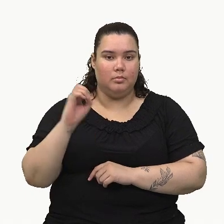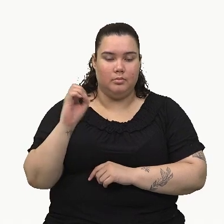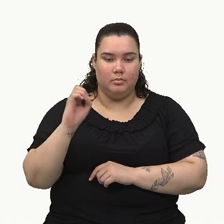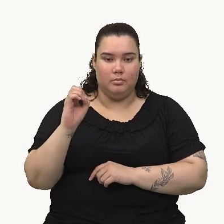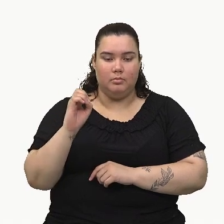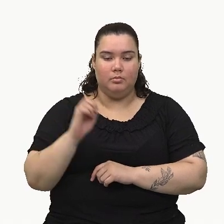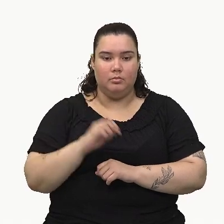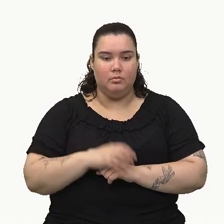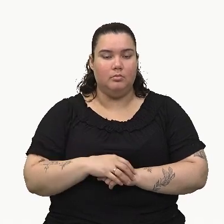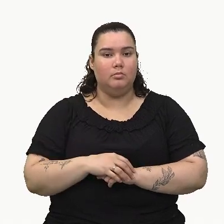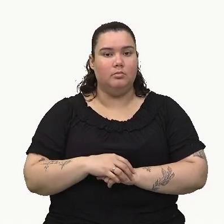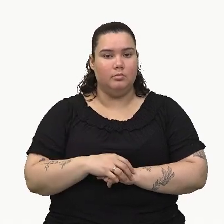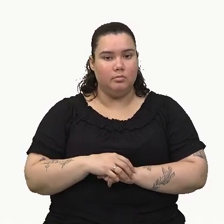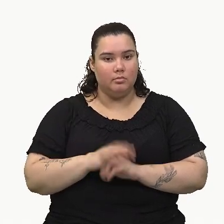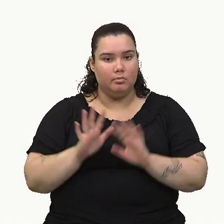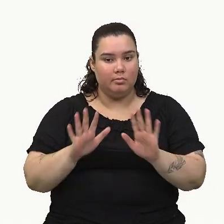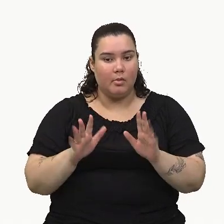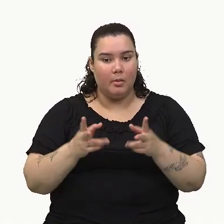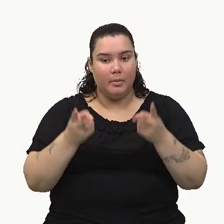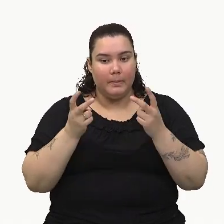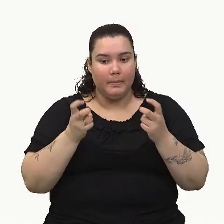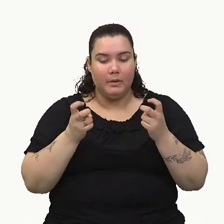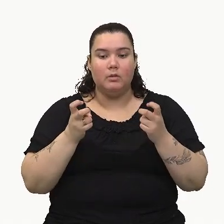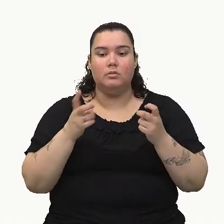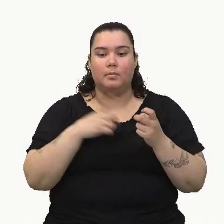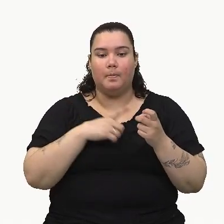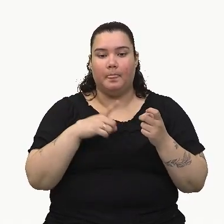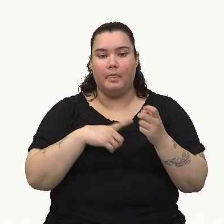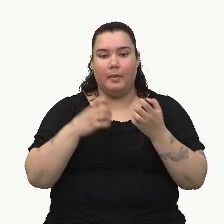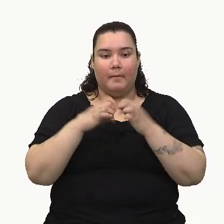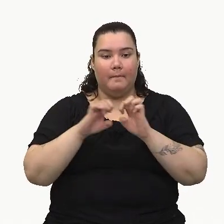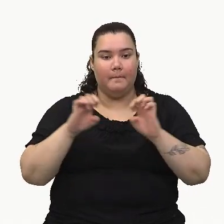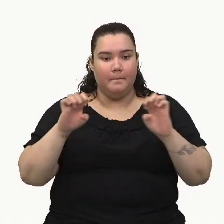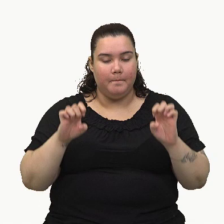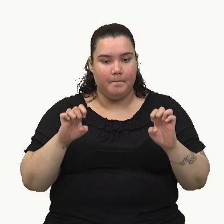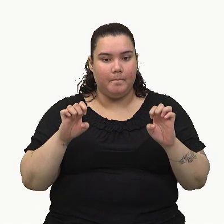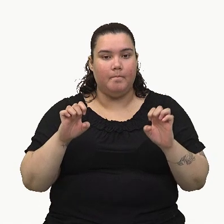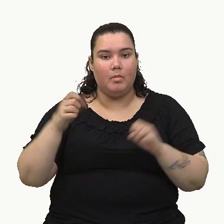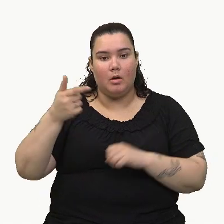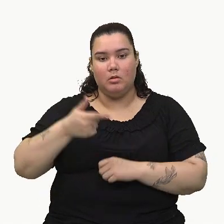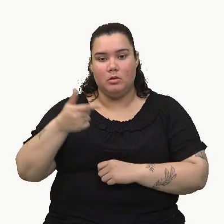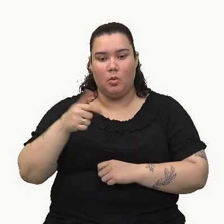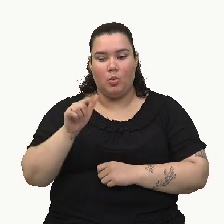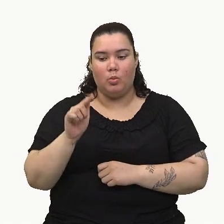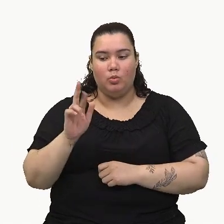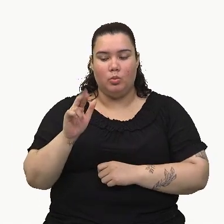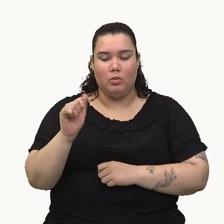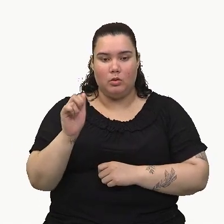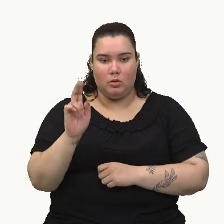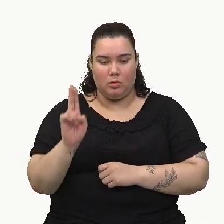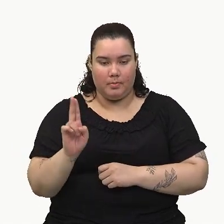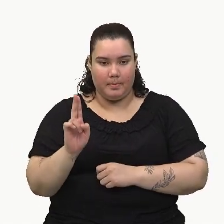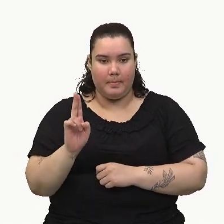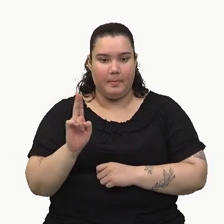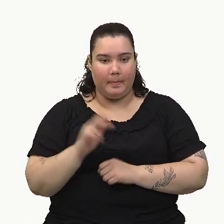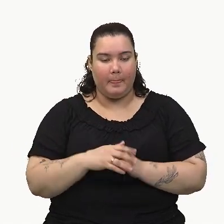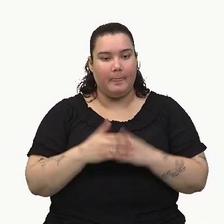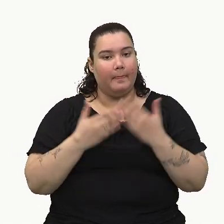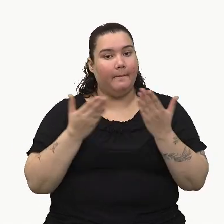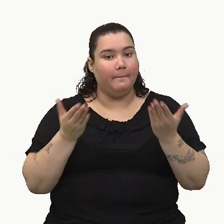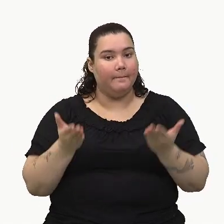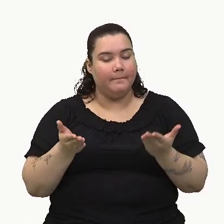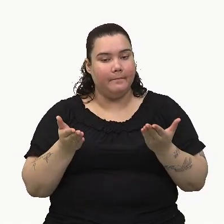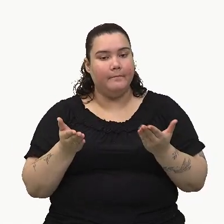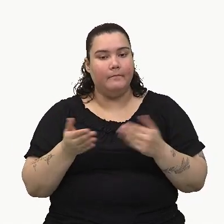zero. Opa! Nós chegamos aí numa equação de segundo grau. E daí? E daí